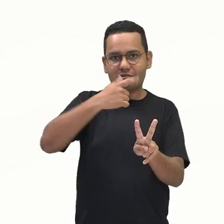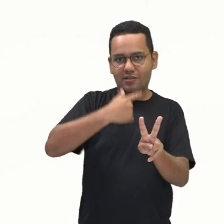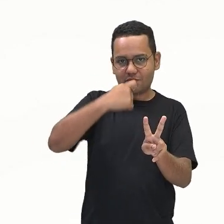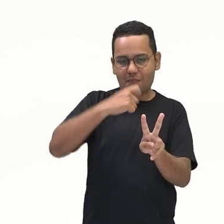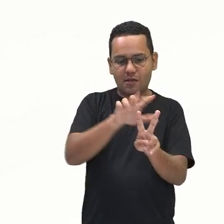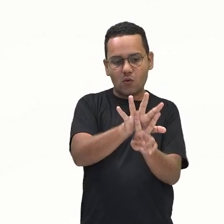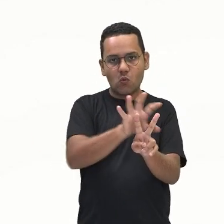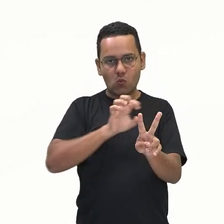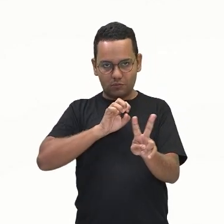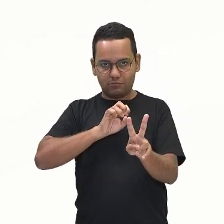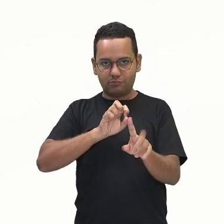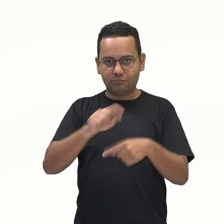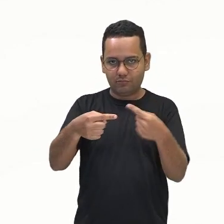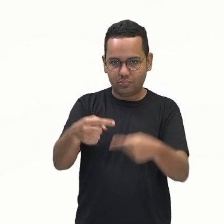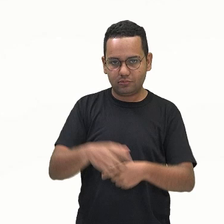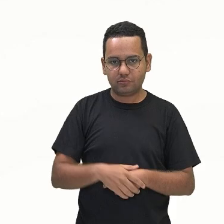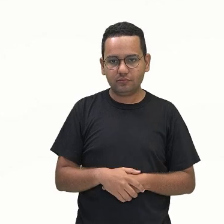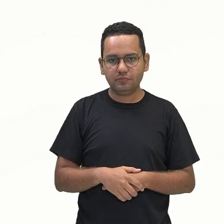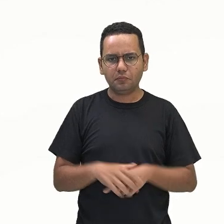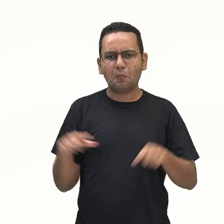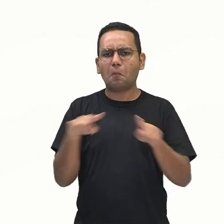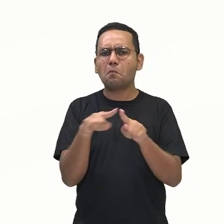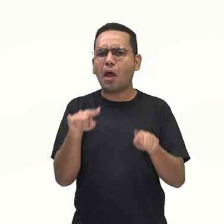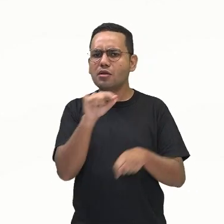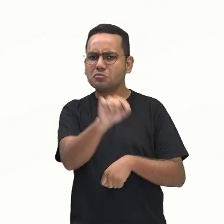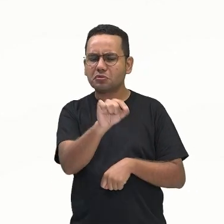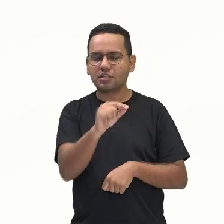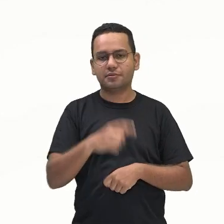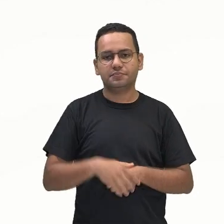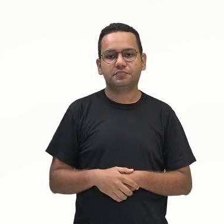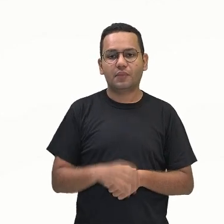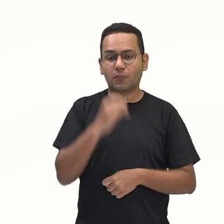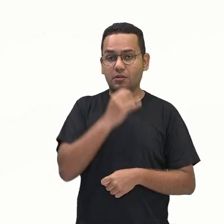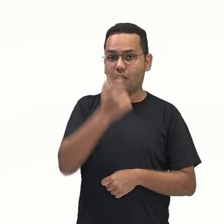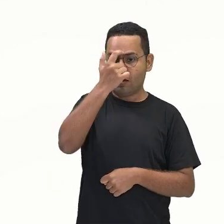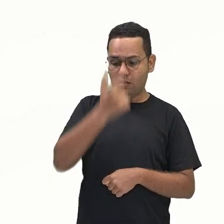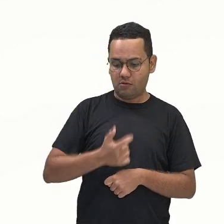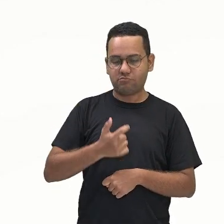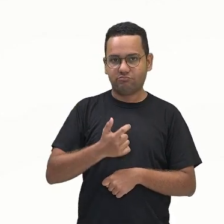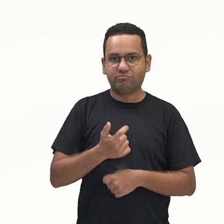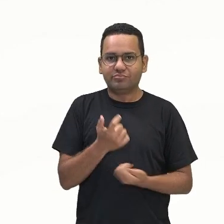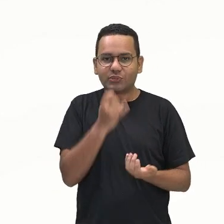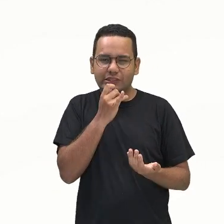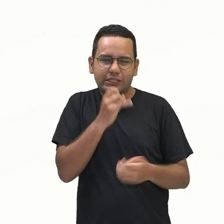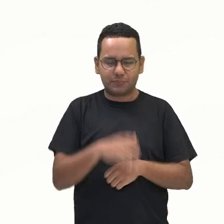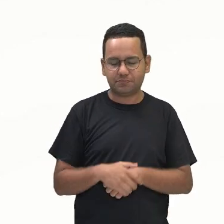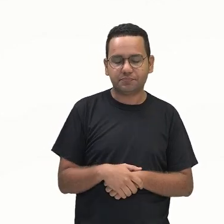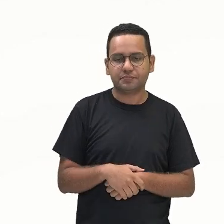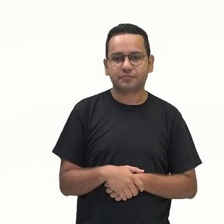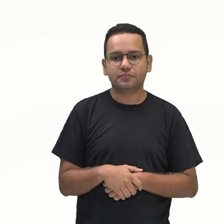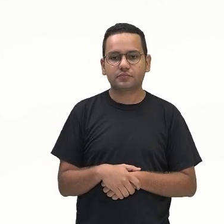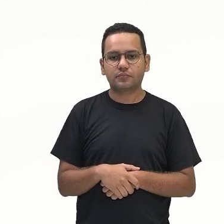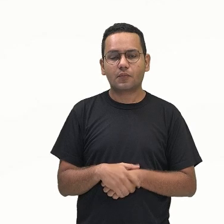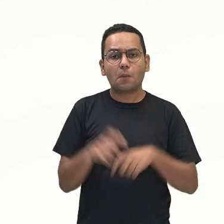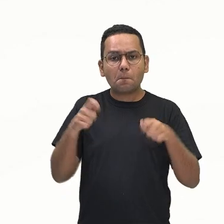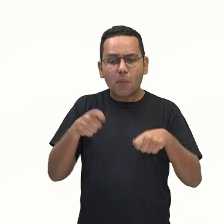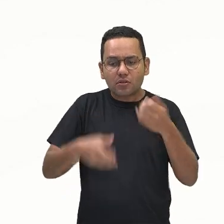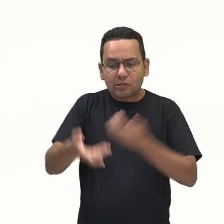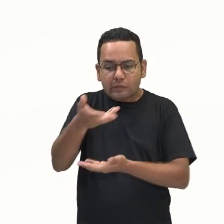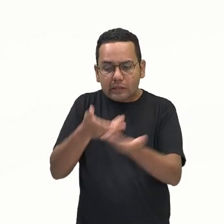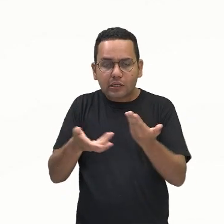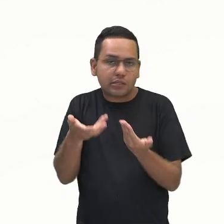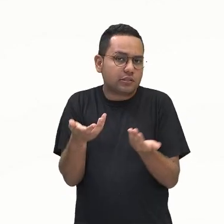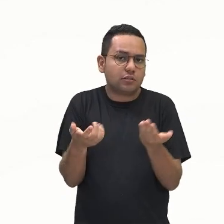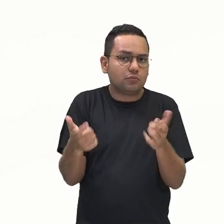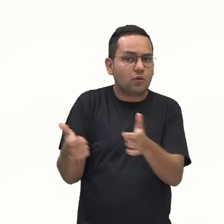pode interagir com o ambiente, né? Vamos supor aí que esse rapaz tem uma pele mais clara, mas de repente ele se expôs aí à